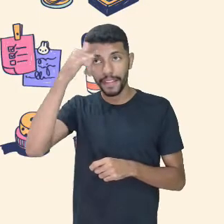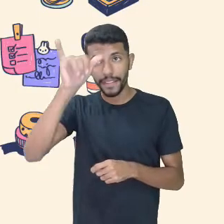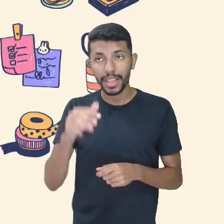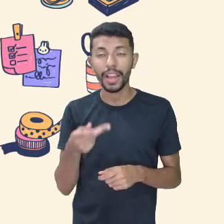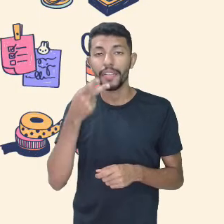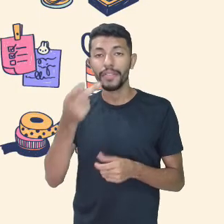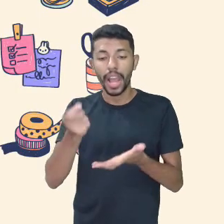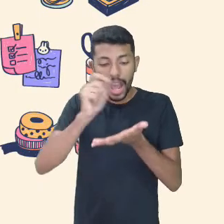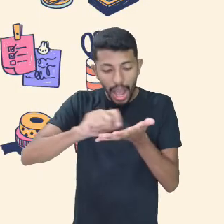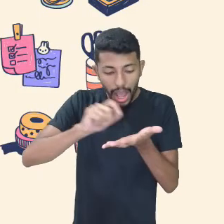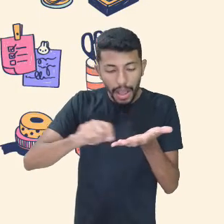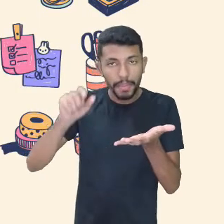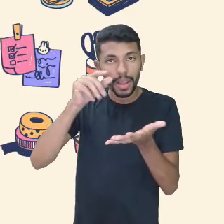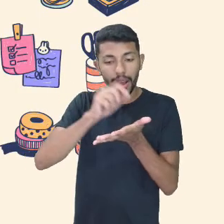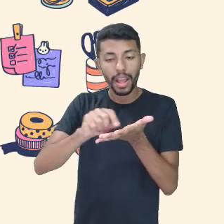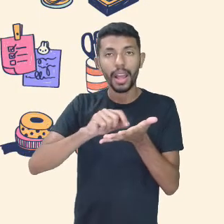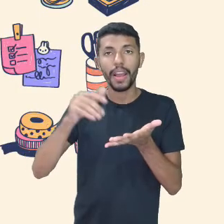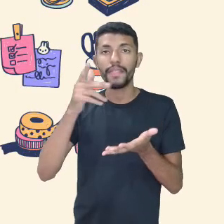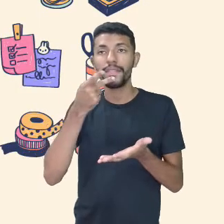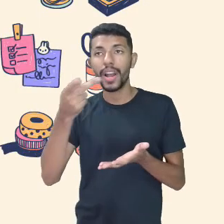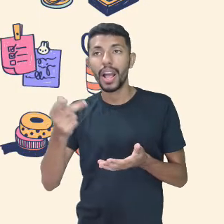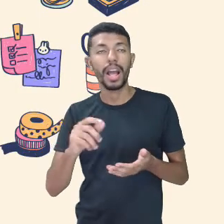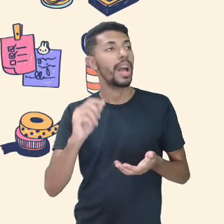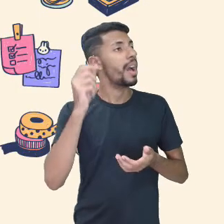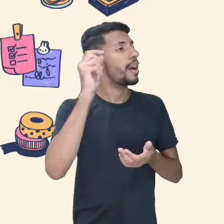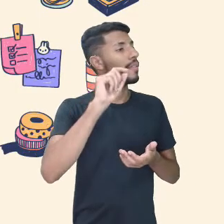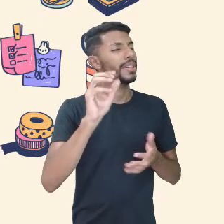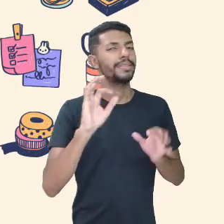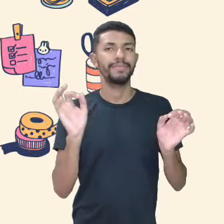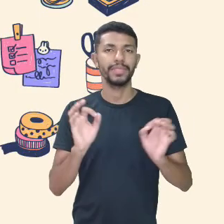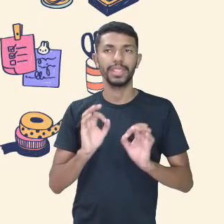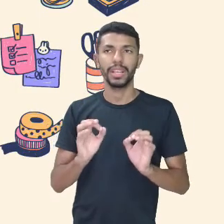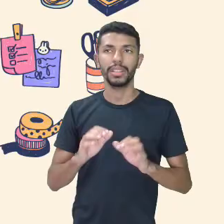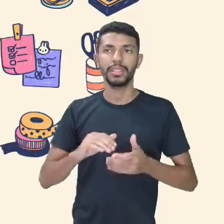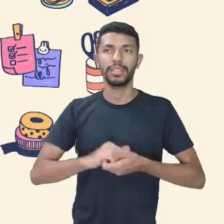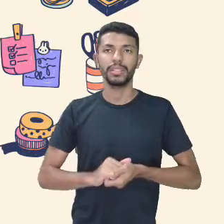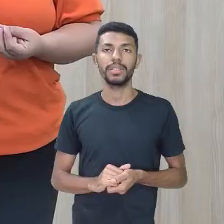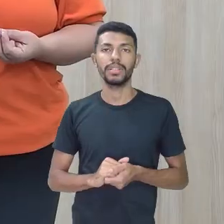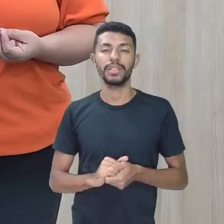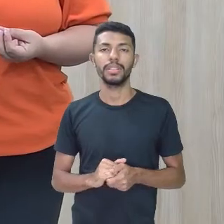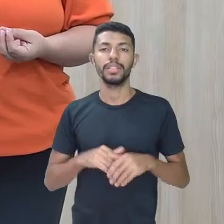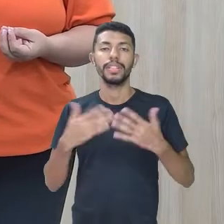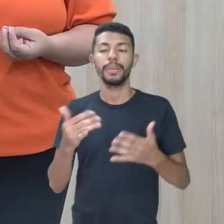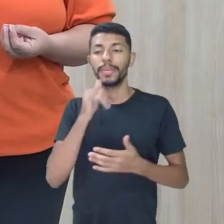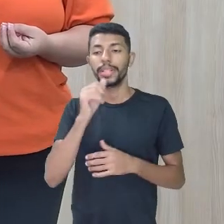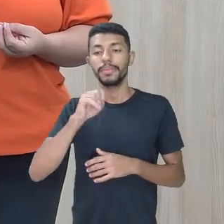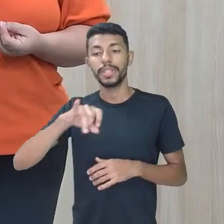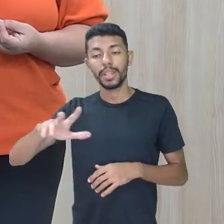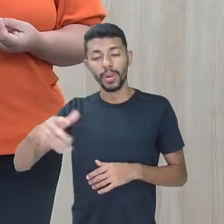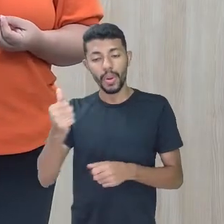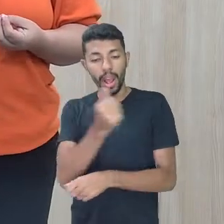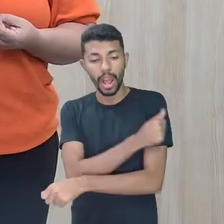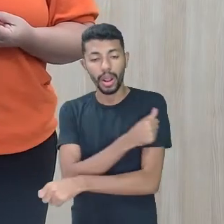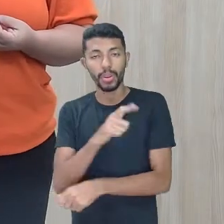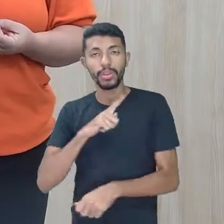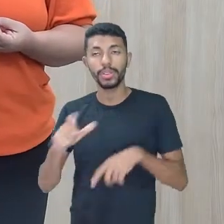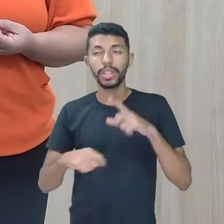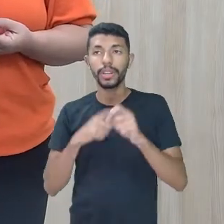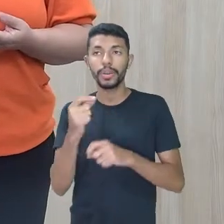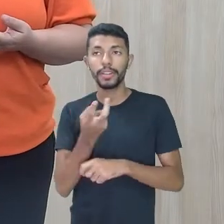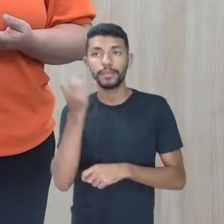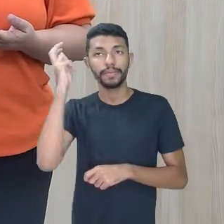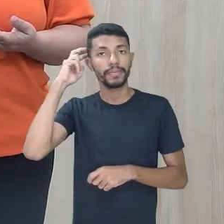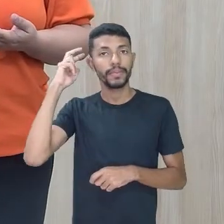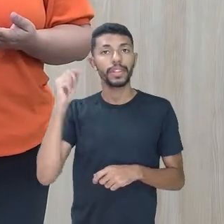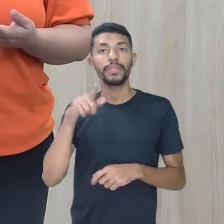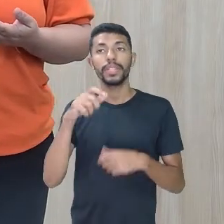falar enquanto escreve, não é? Se esse estudante ele tem um implante coclear, você vai escrever e